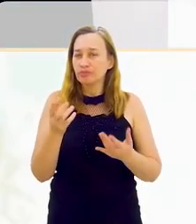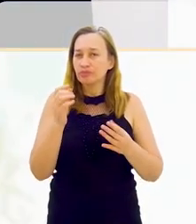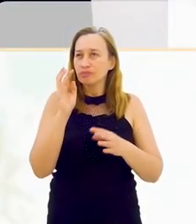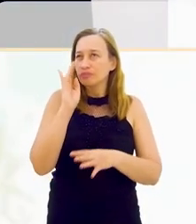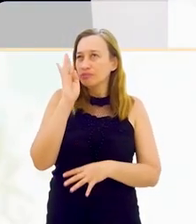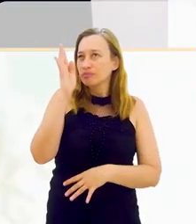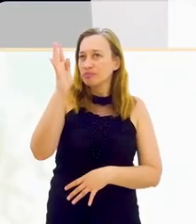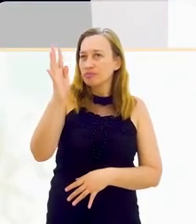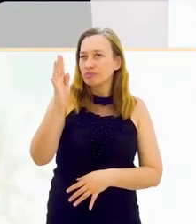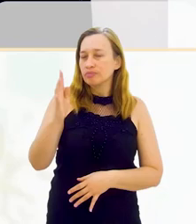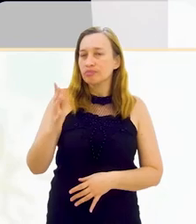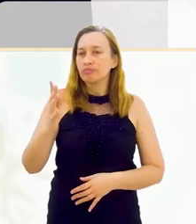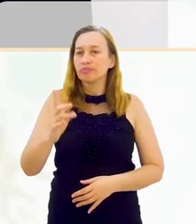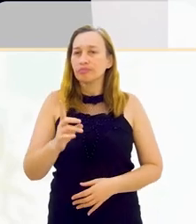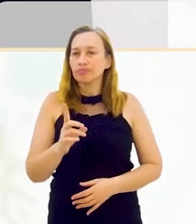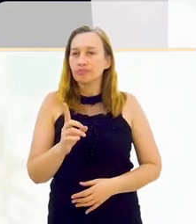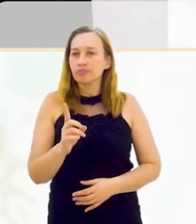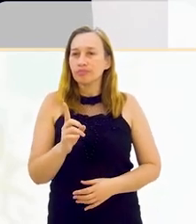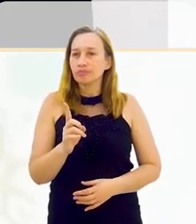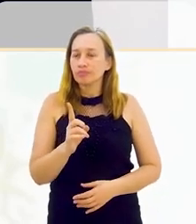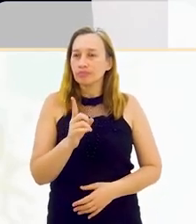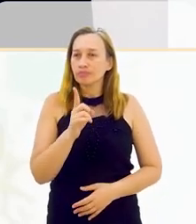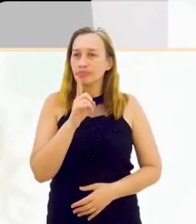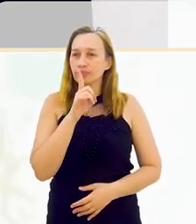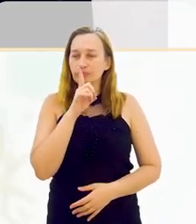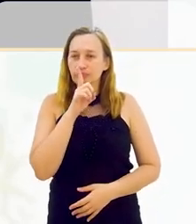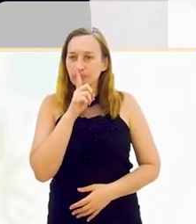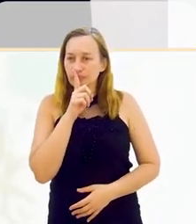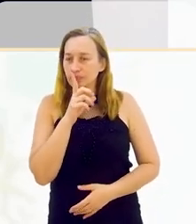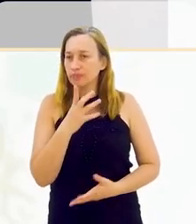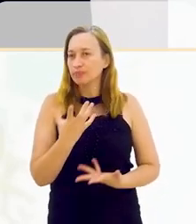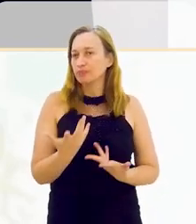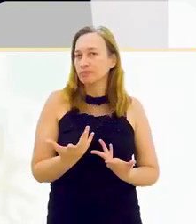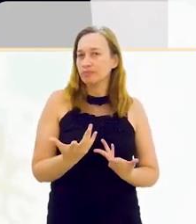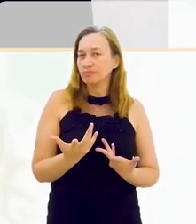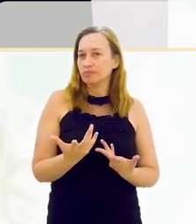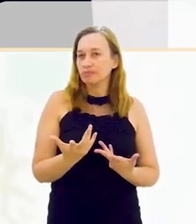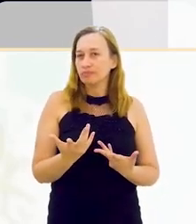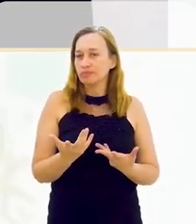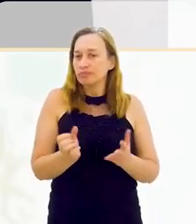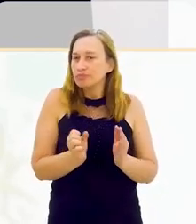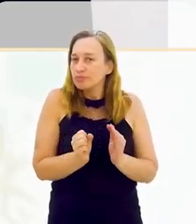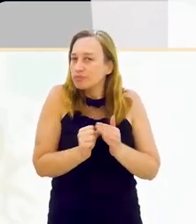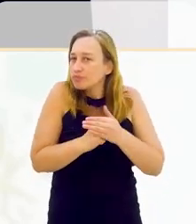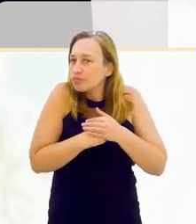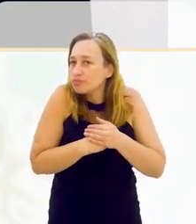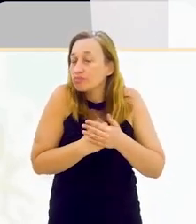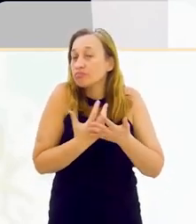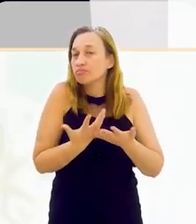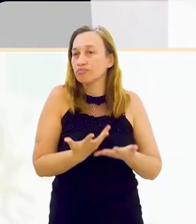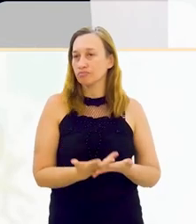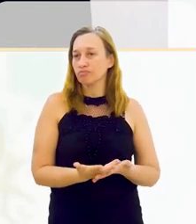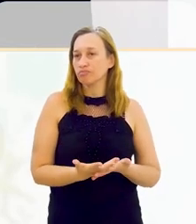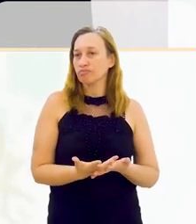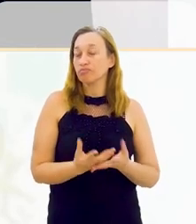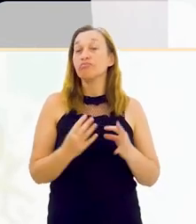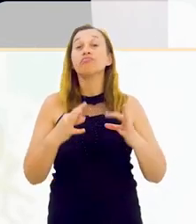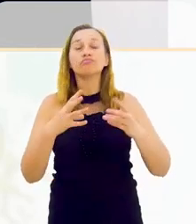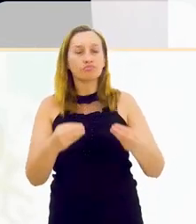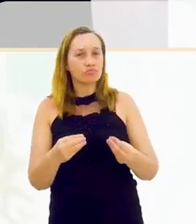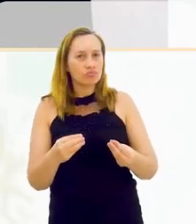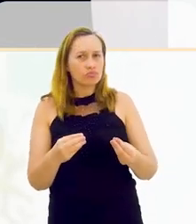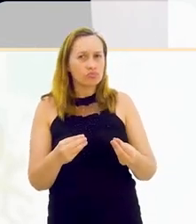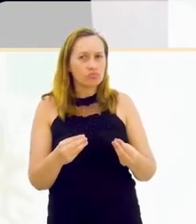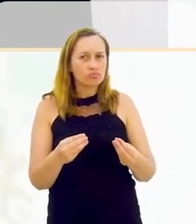muito essa imagem de estar trancado, de estar encoberto, enfim,